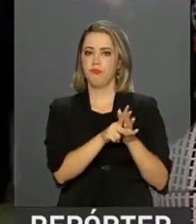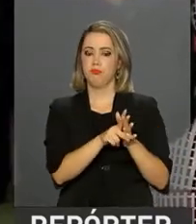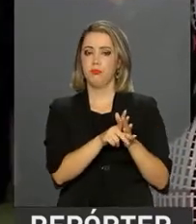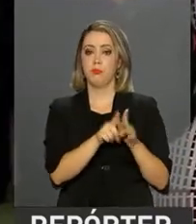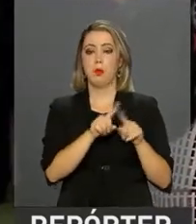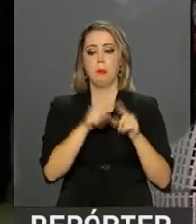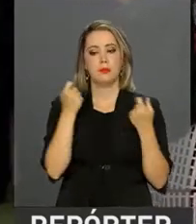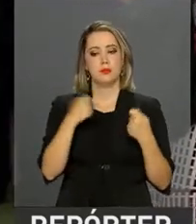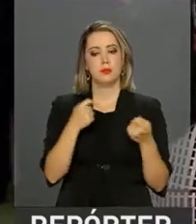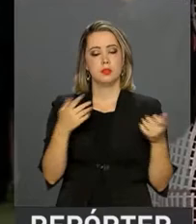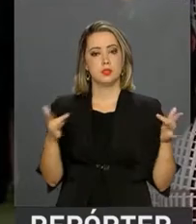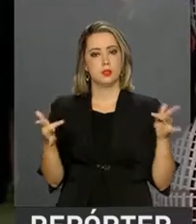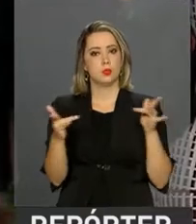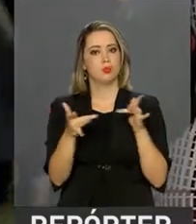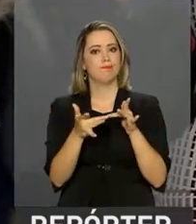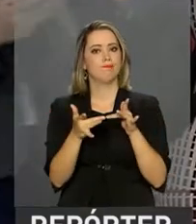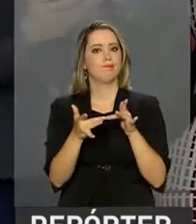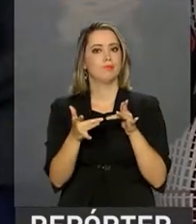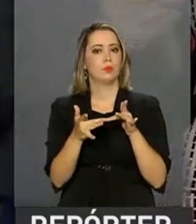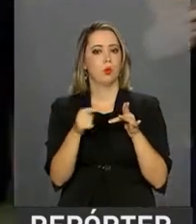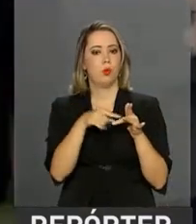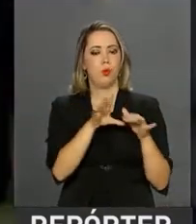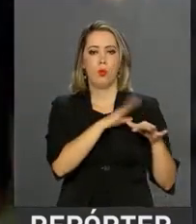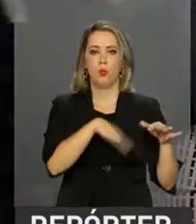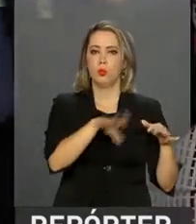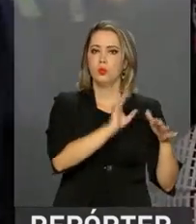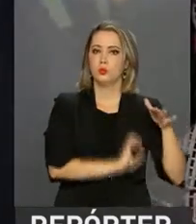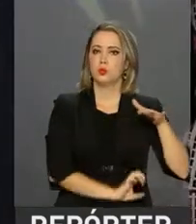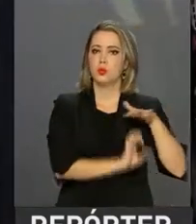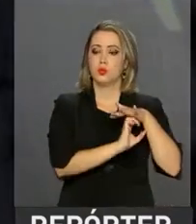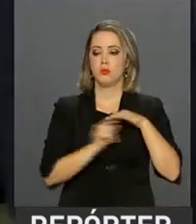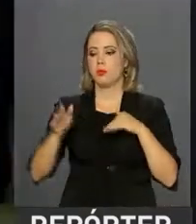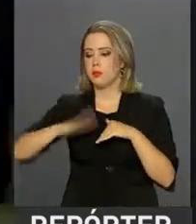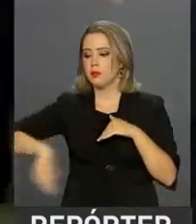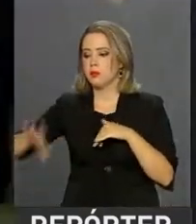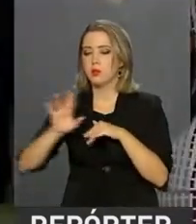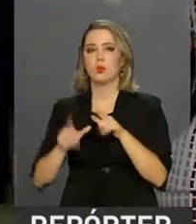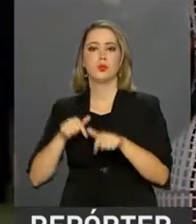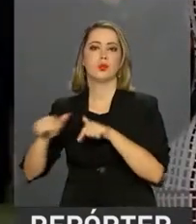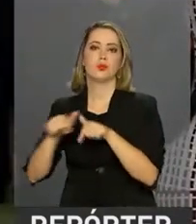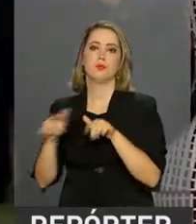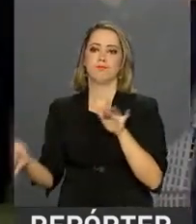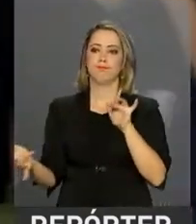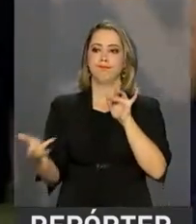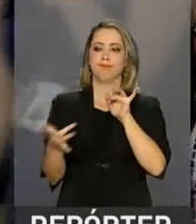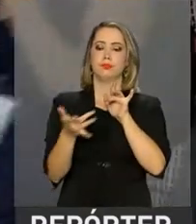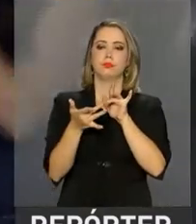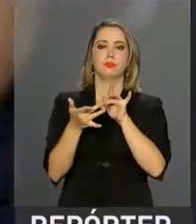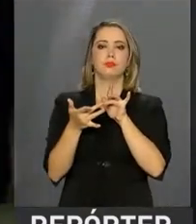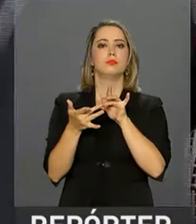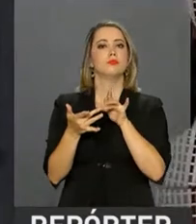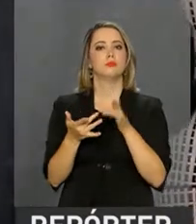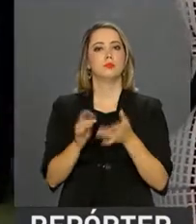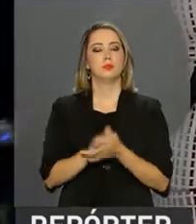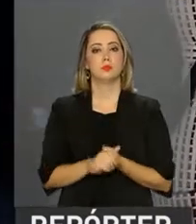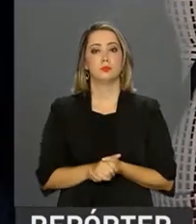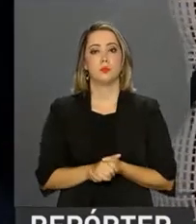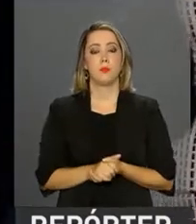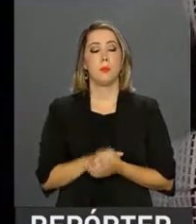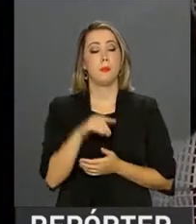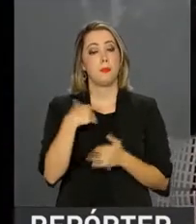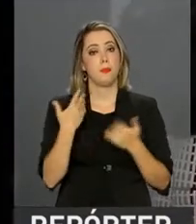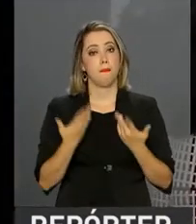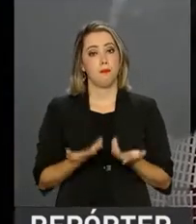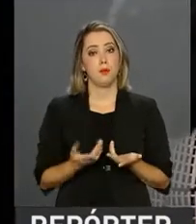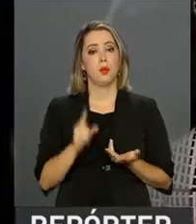entre patrões e empregados, essa é a essência do projeto de lei, ou seja, o acordado se sobrepor sobre o legislado.